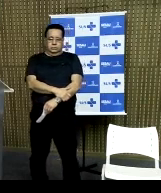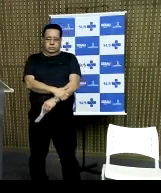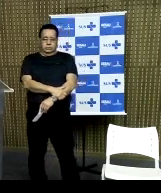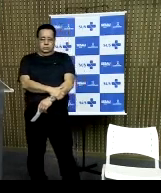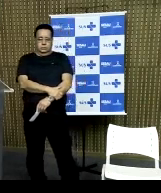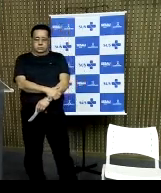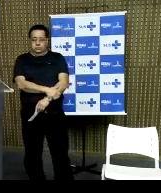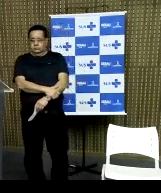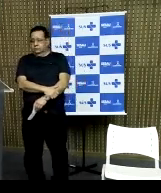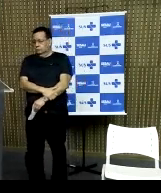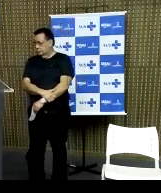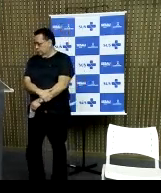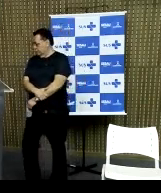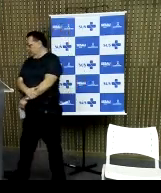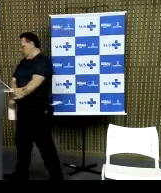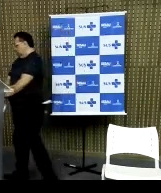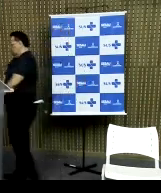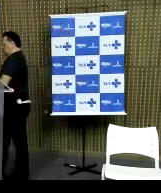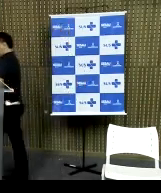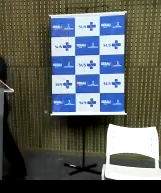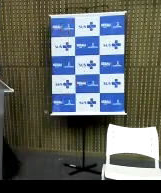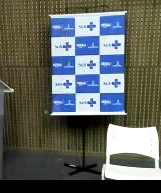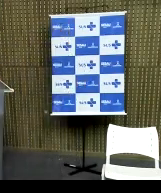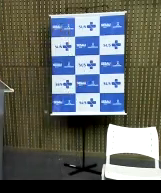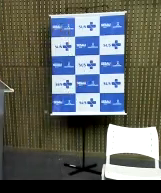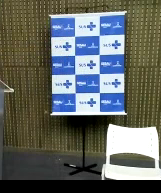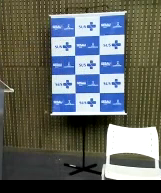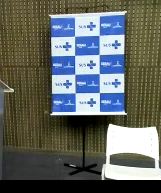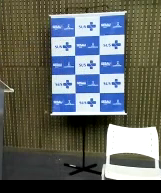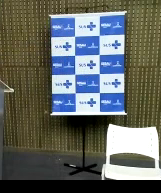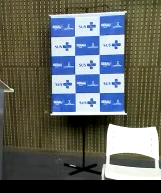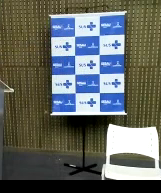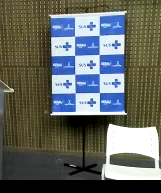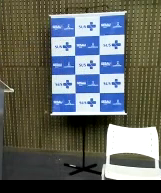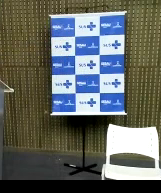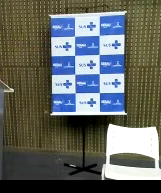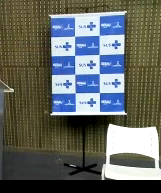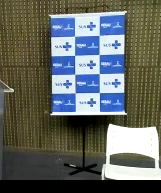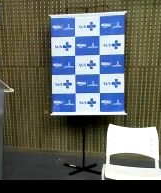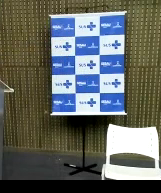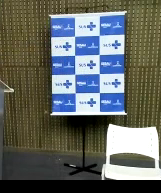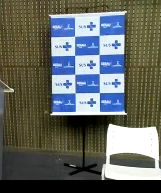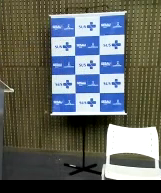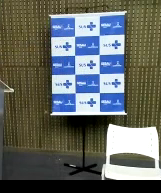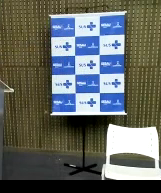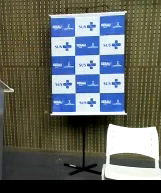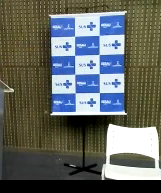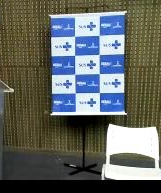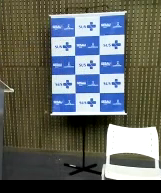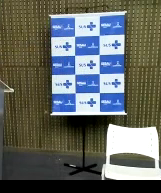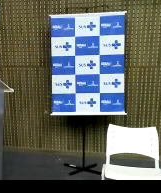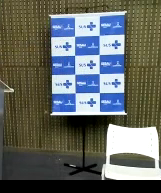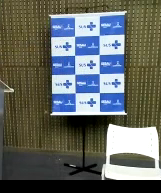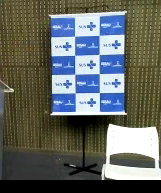esperados é o aumento da solicitação de exames, toda a equipe será responsável, prazo contínuo,